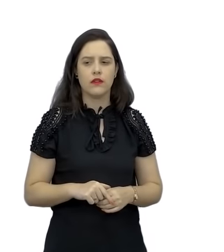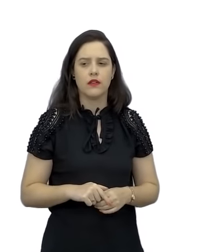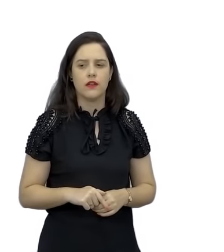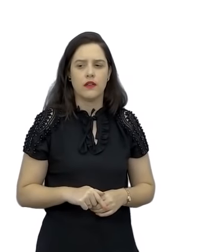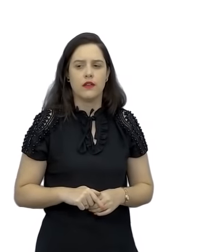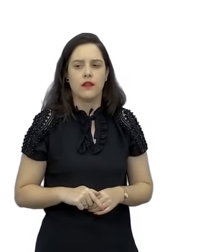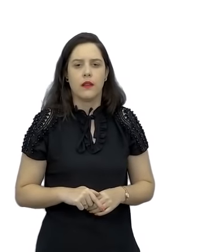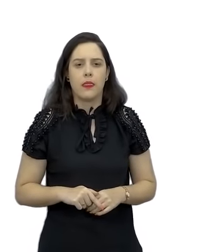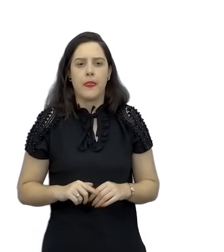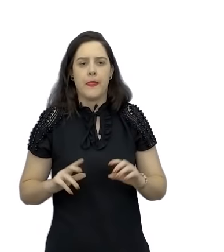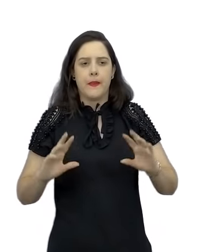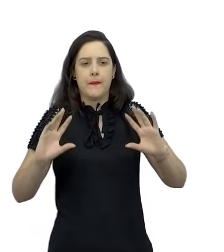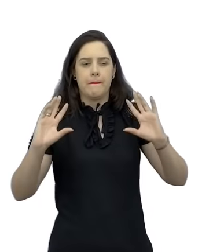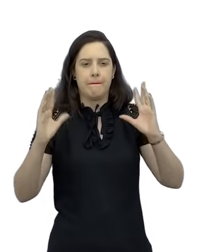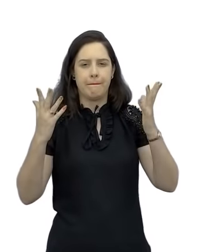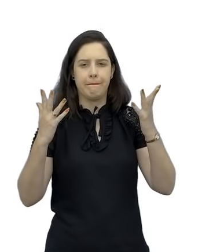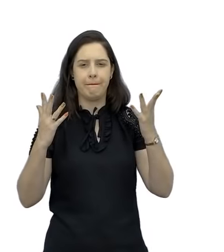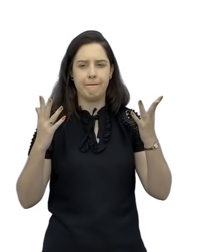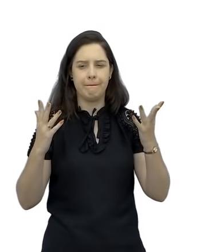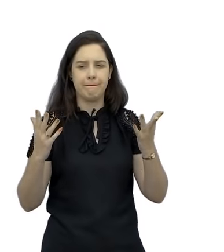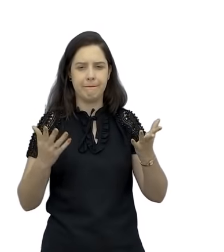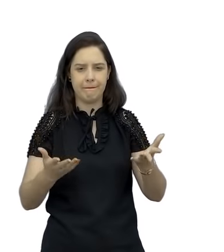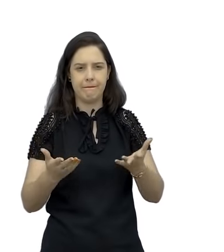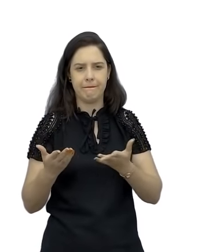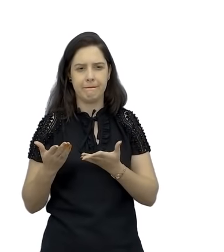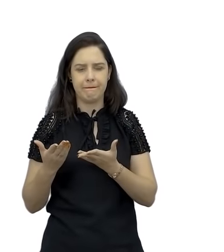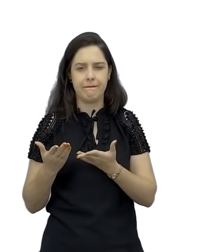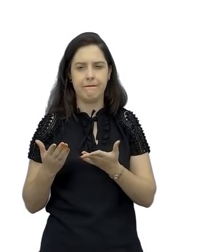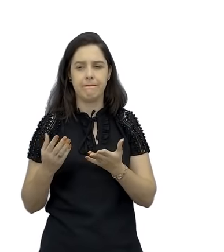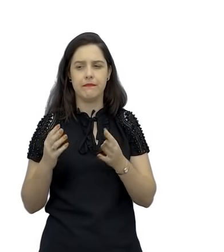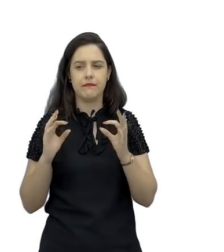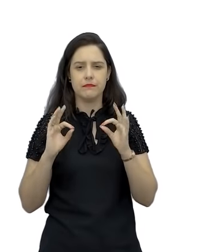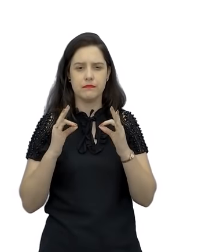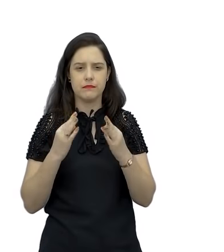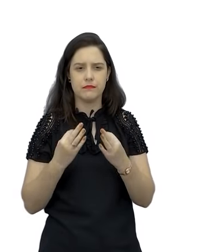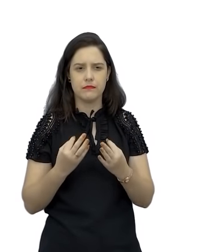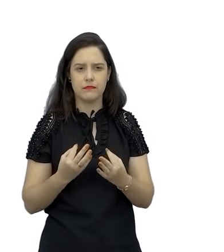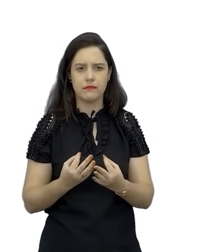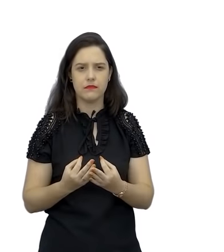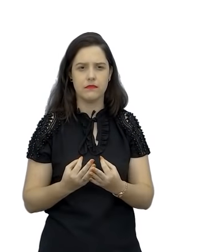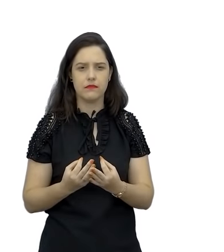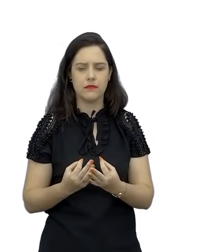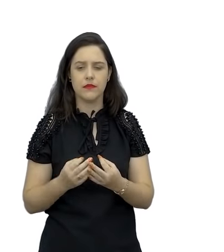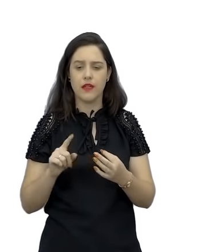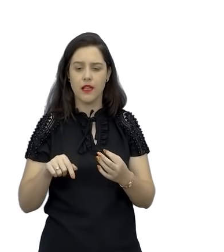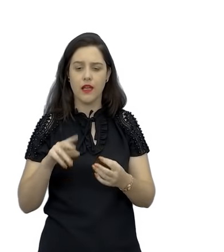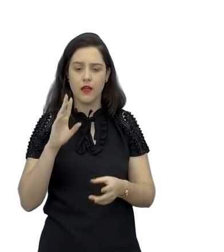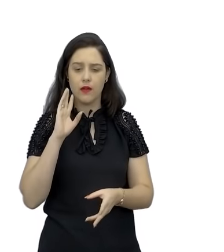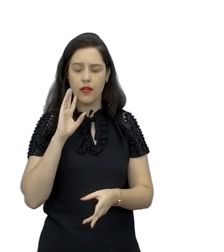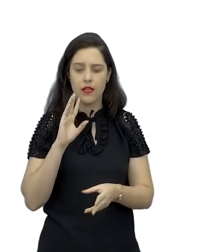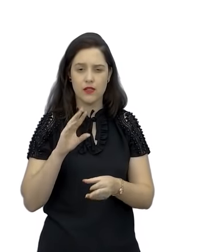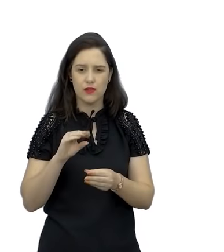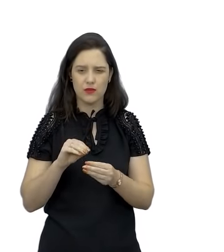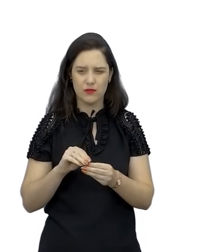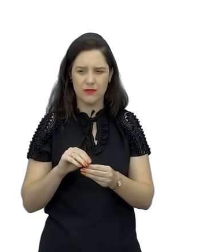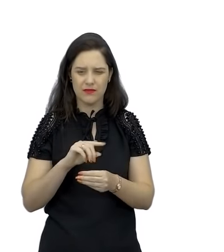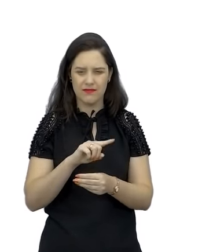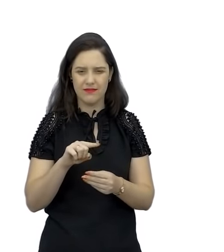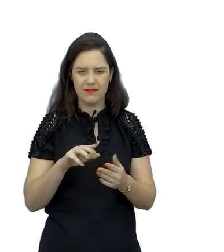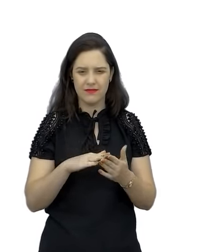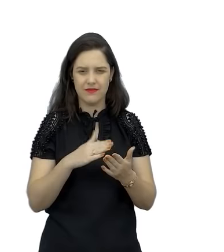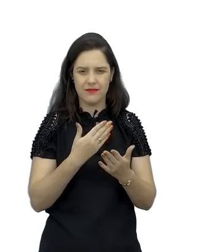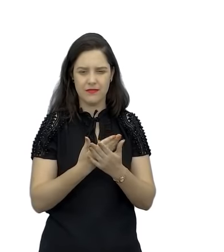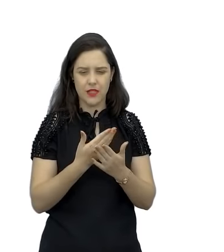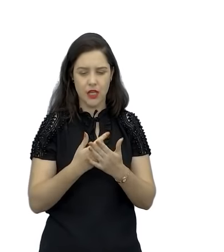de aniversário, foram convidadas 3 famílias. Aí eu dou o problema para os estudantes, tá bom? Eu não vou